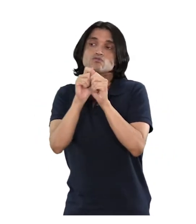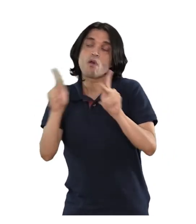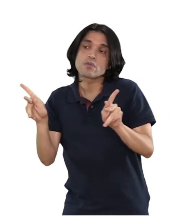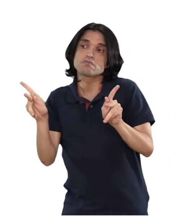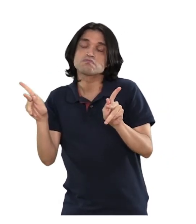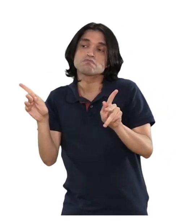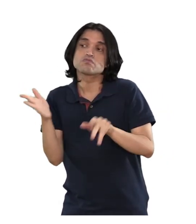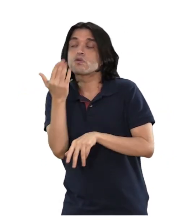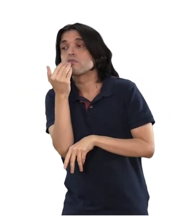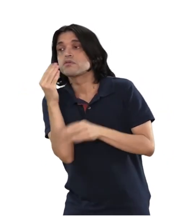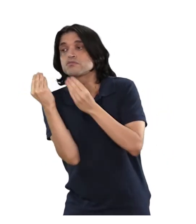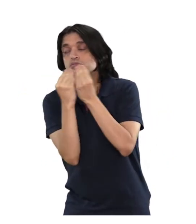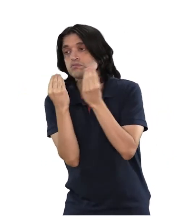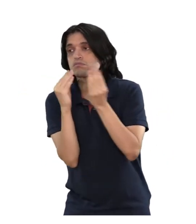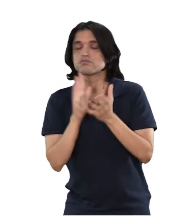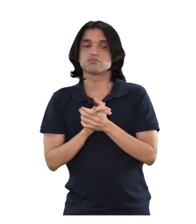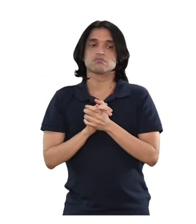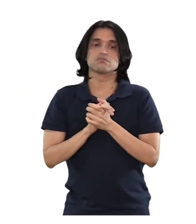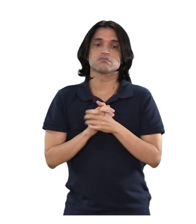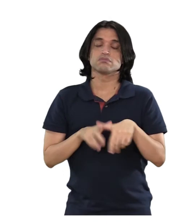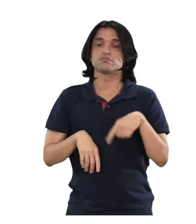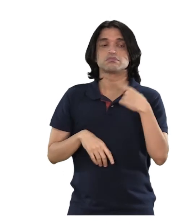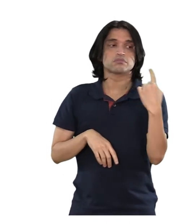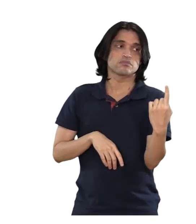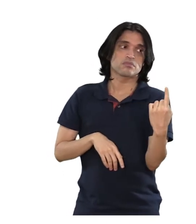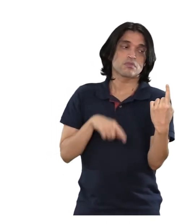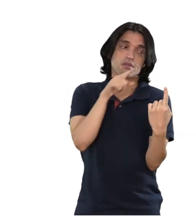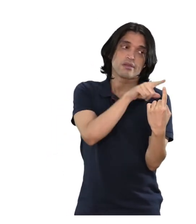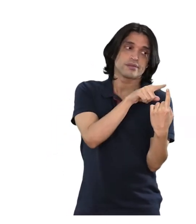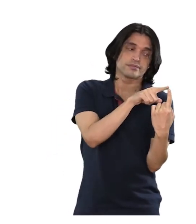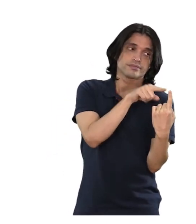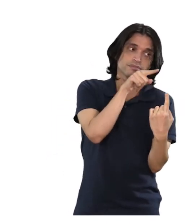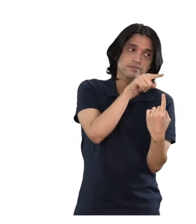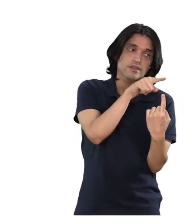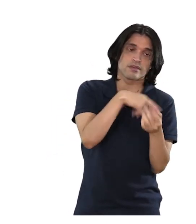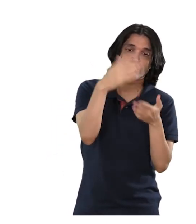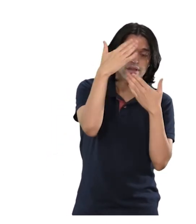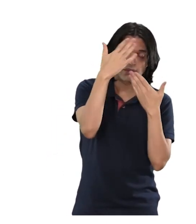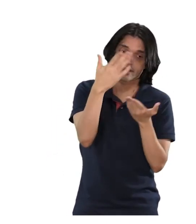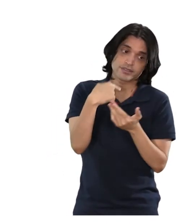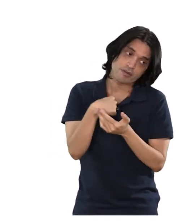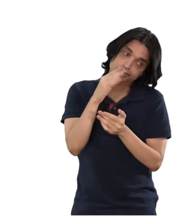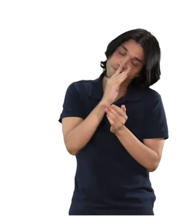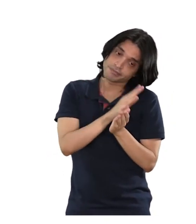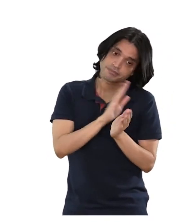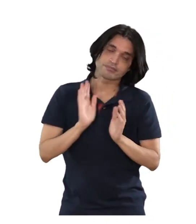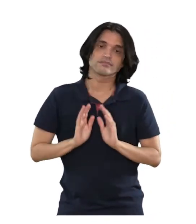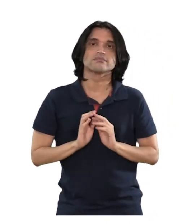tempo. Então, observe aí que são duas orações que têm a ideia de soma, uma complementa a outra.